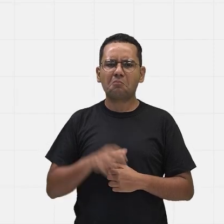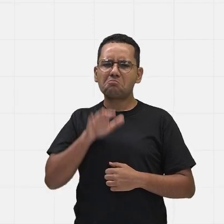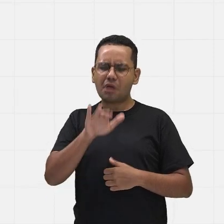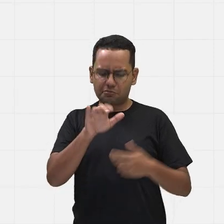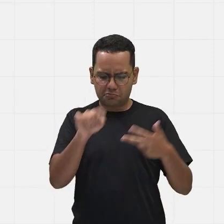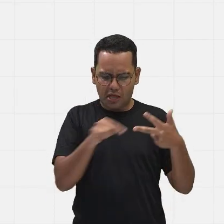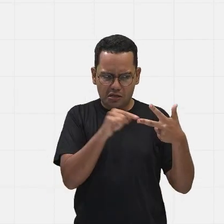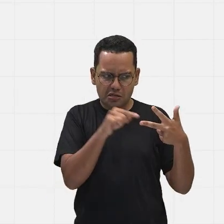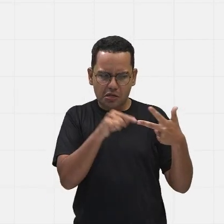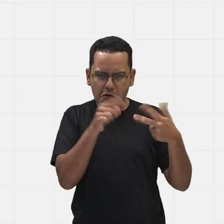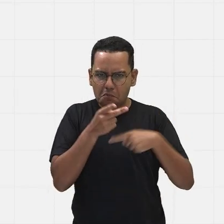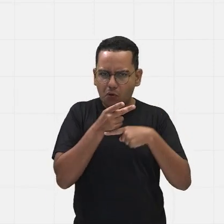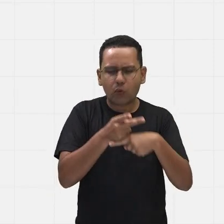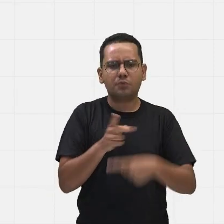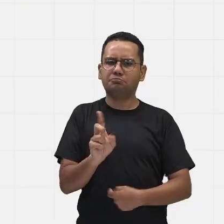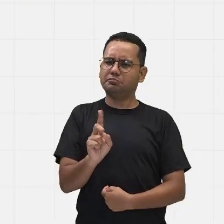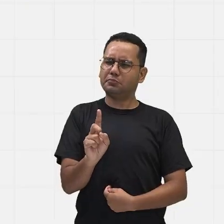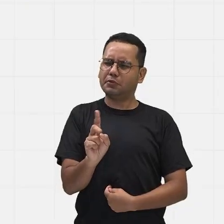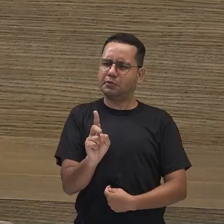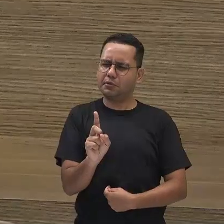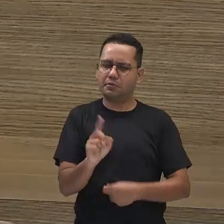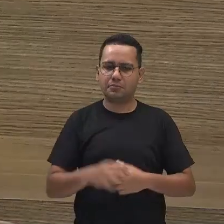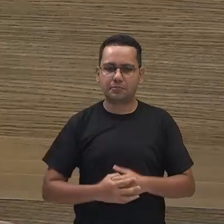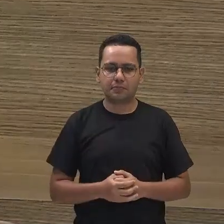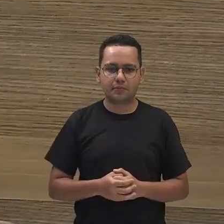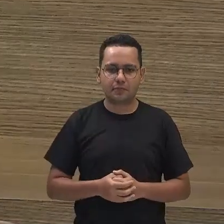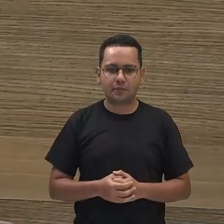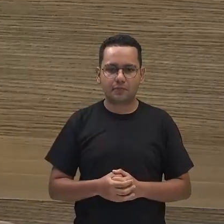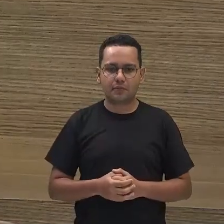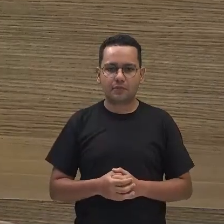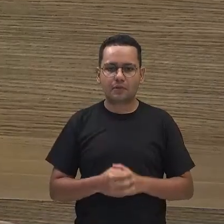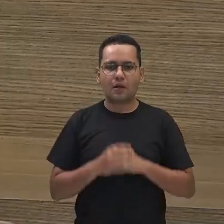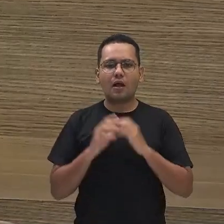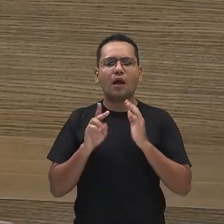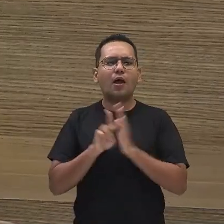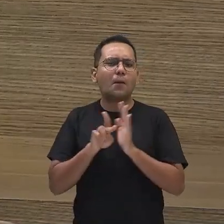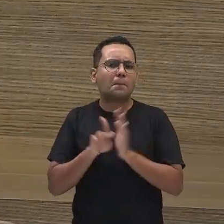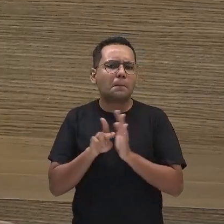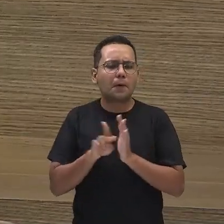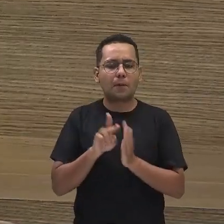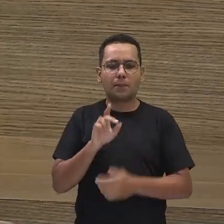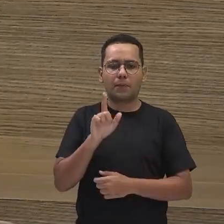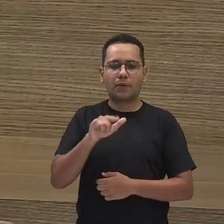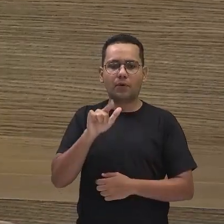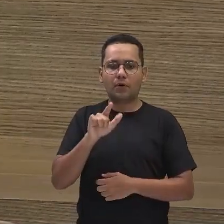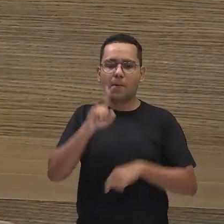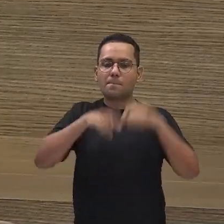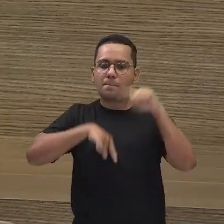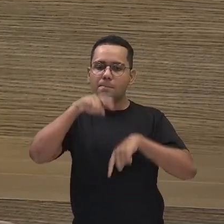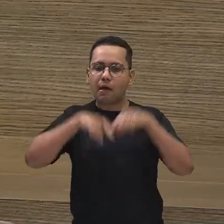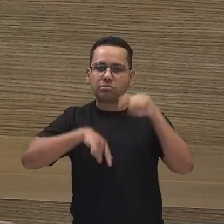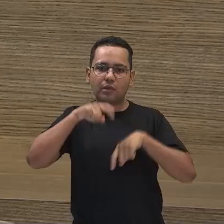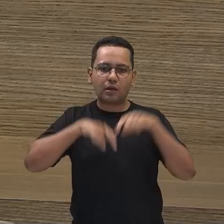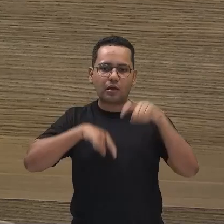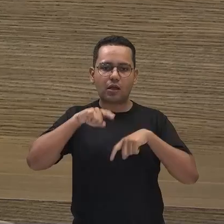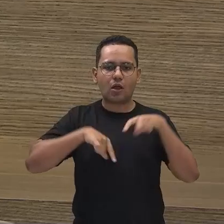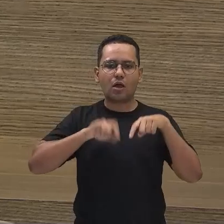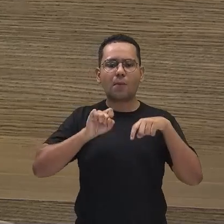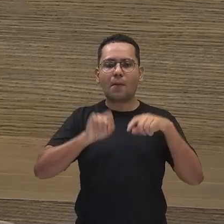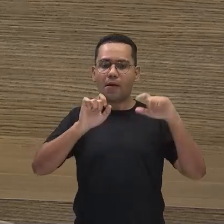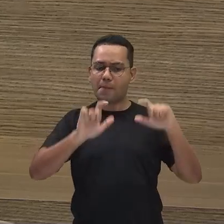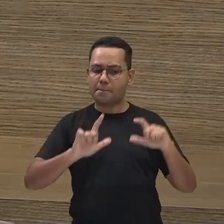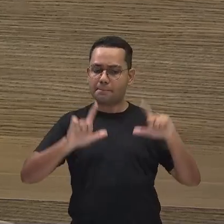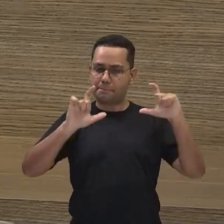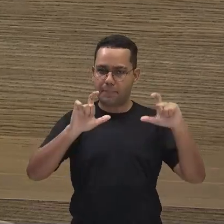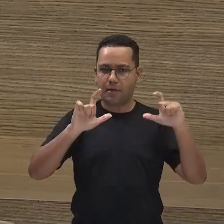ele, porque ele é uma máquina isolada aqui no estúdio, onde a gente captura a sua imagem, o seu áudio do seu município para